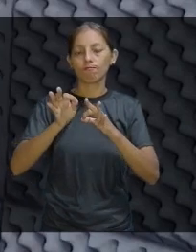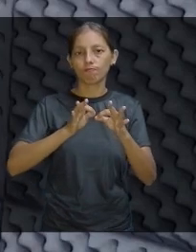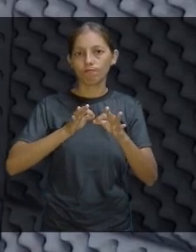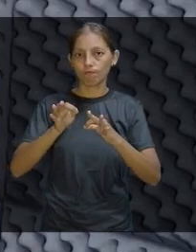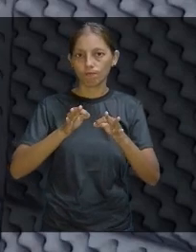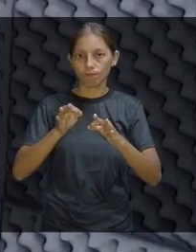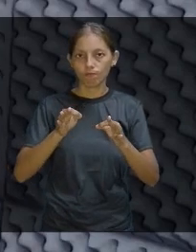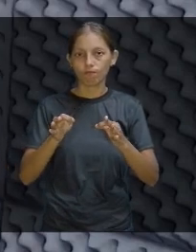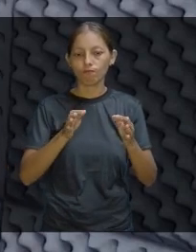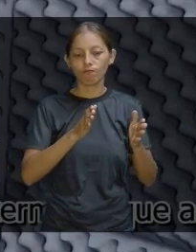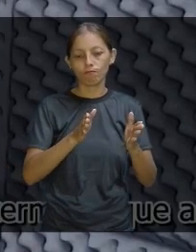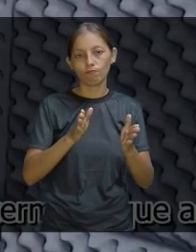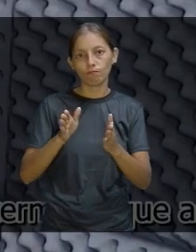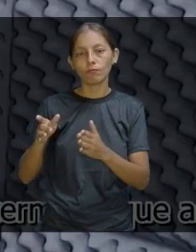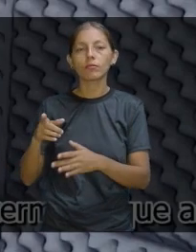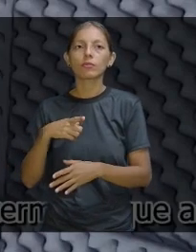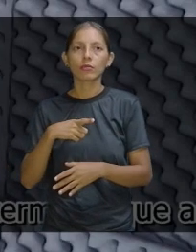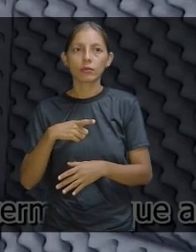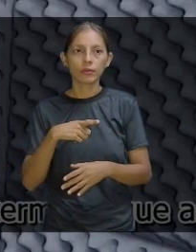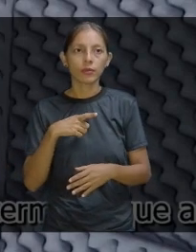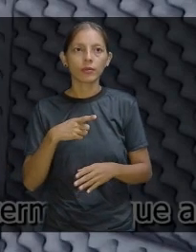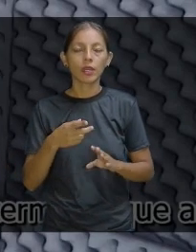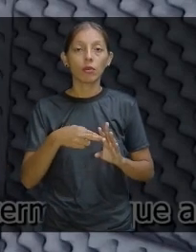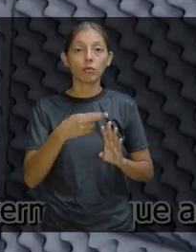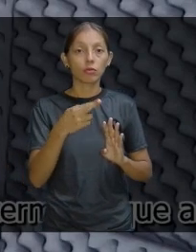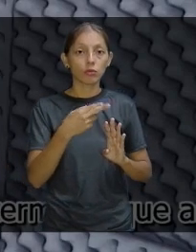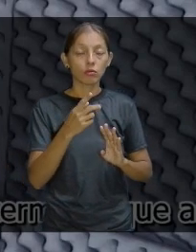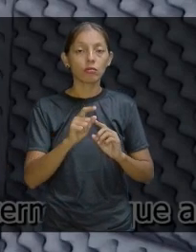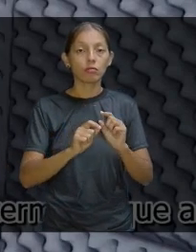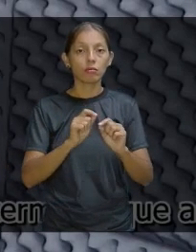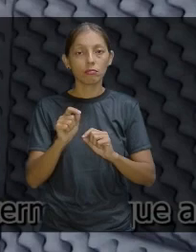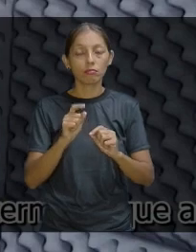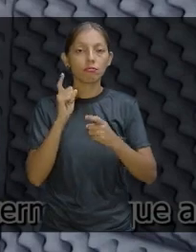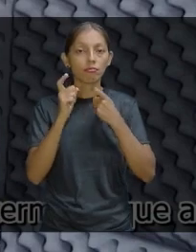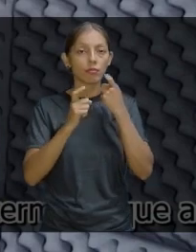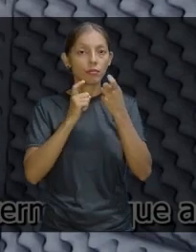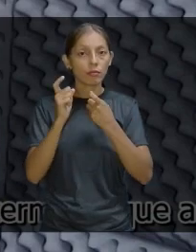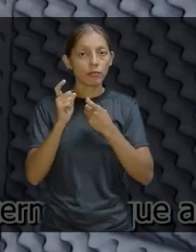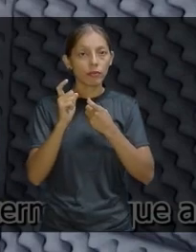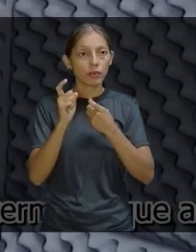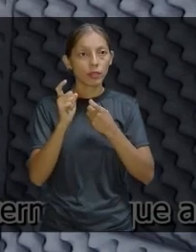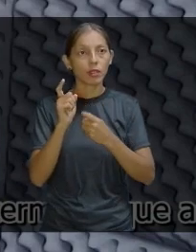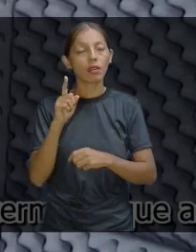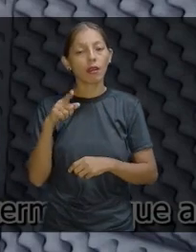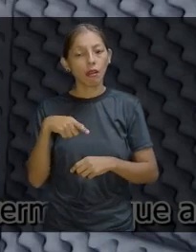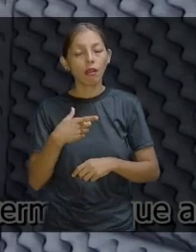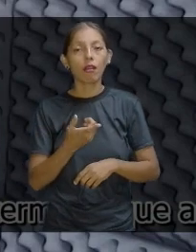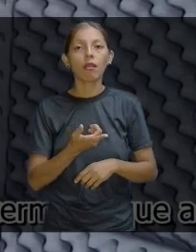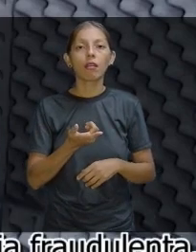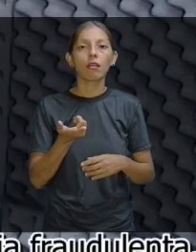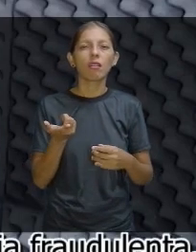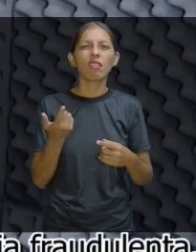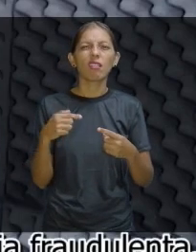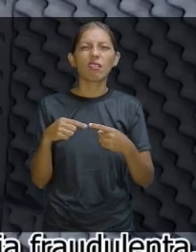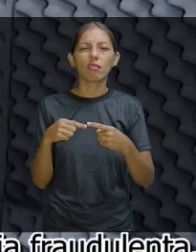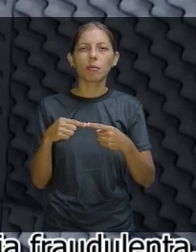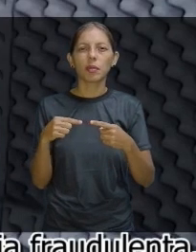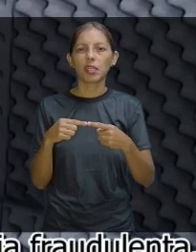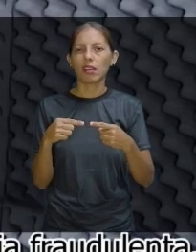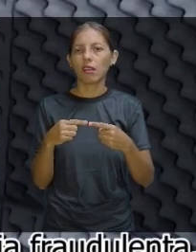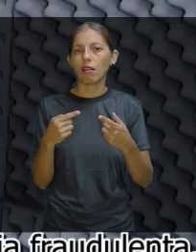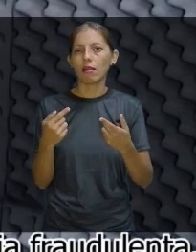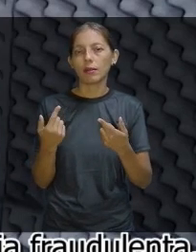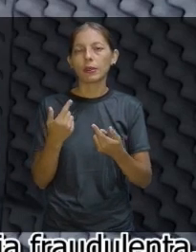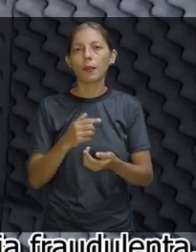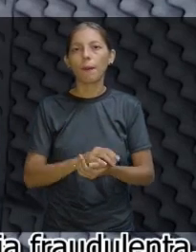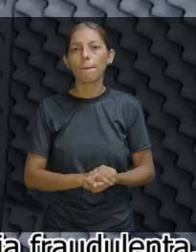de resoluções. E nessas resoluções, uma das preocupações é justamente determinar que as as